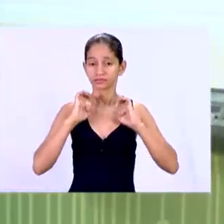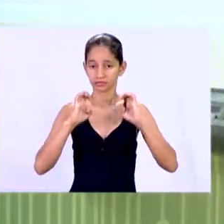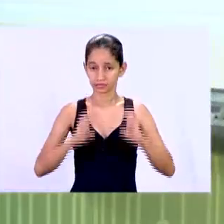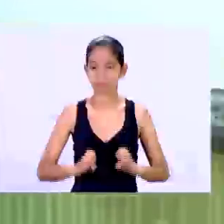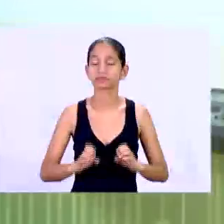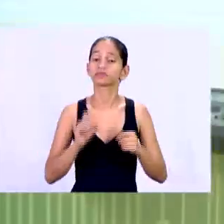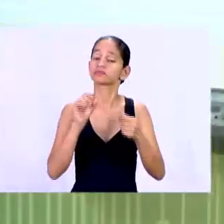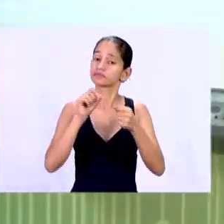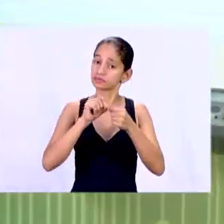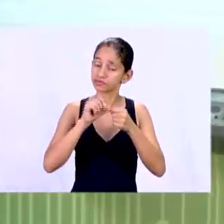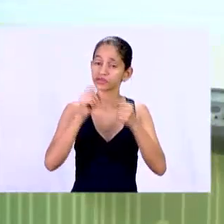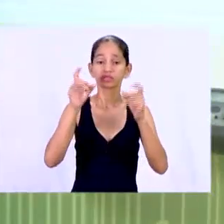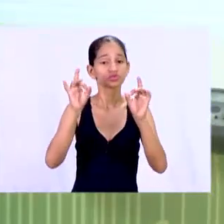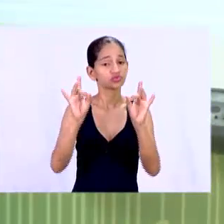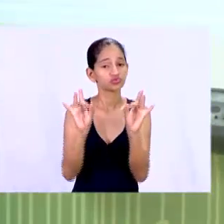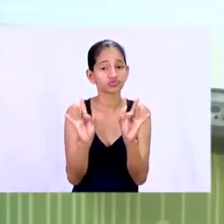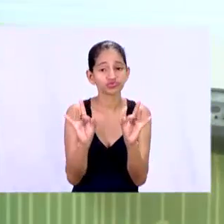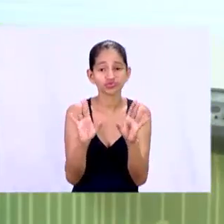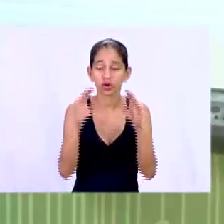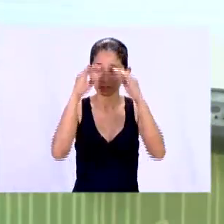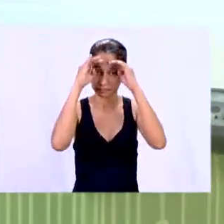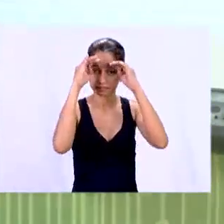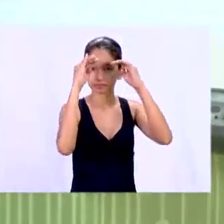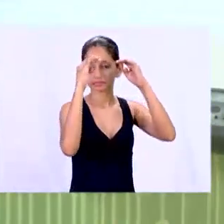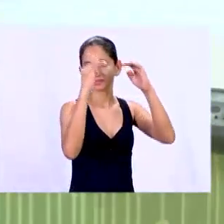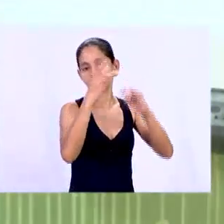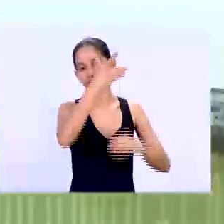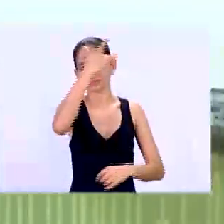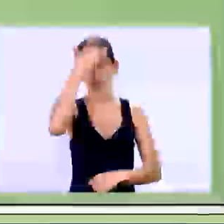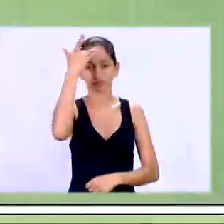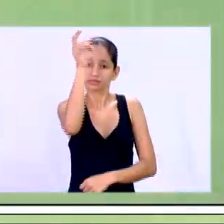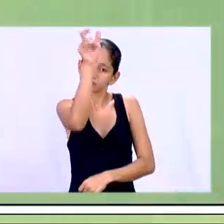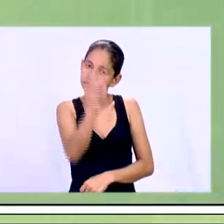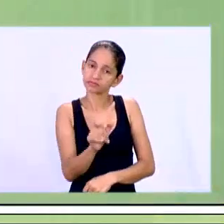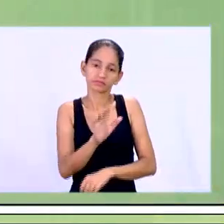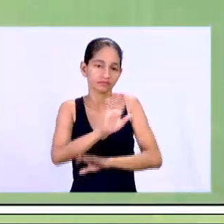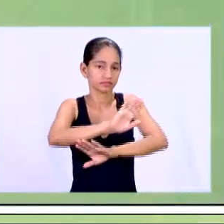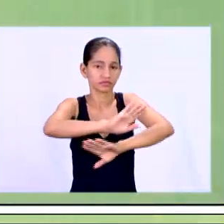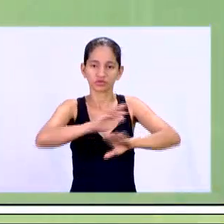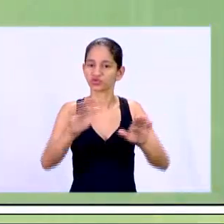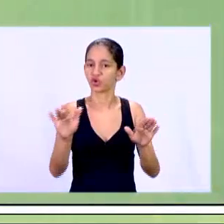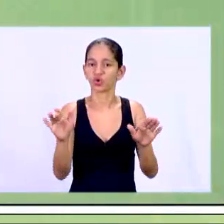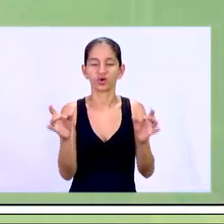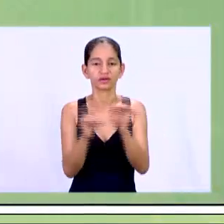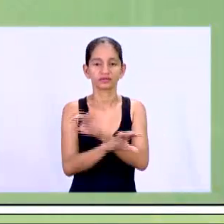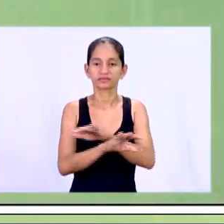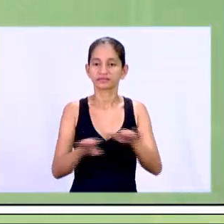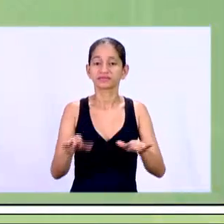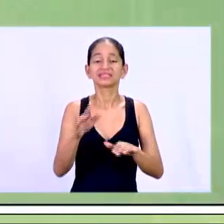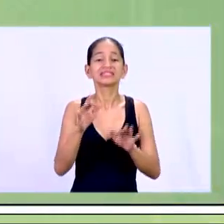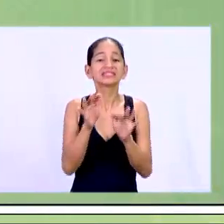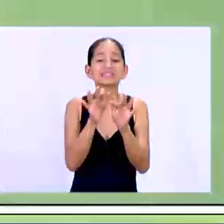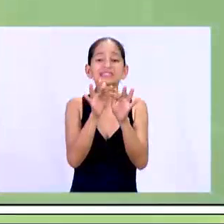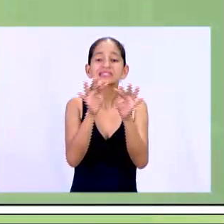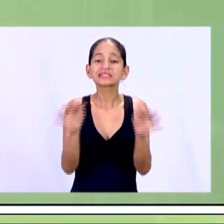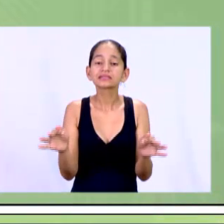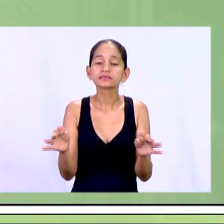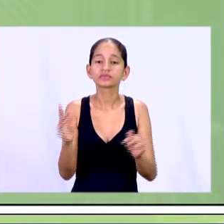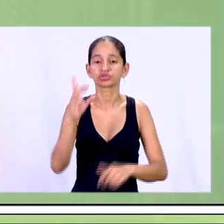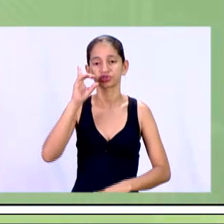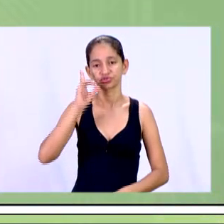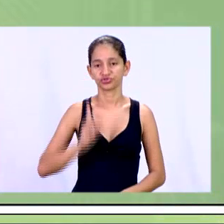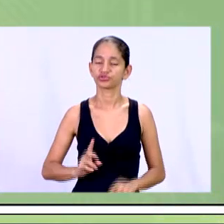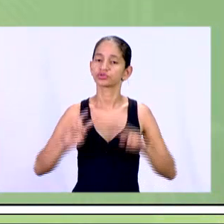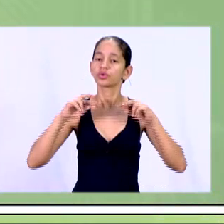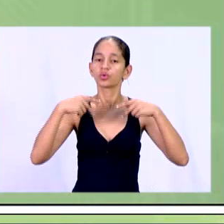seria a conduta do respeito ao outro enquanto ser humano, né? Que é o que essa ética dos direitos humanos traz para a gente, né?